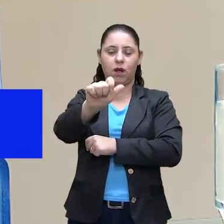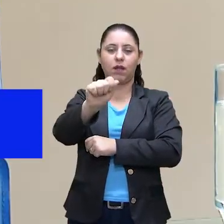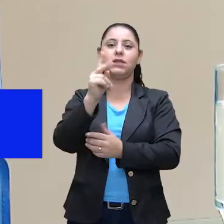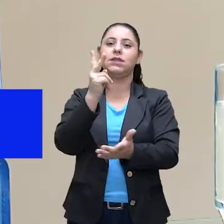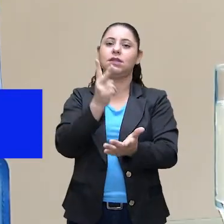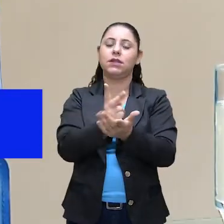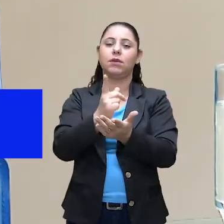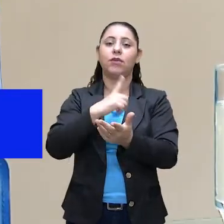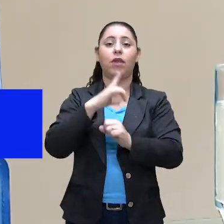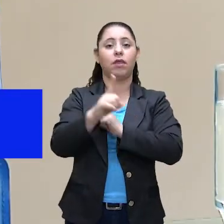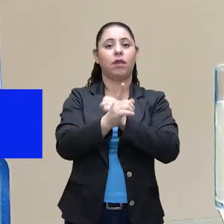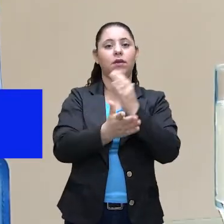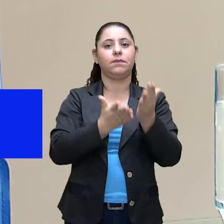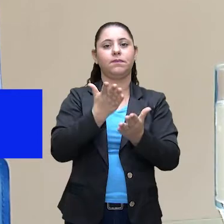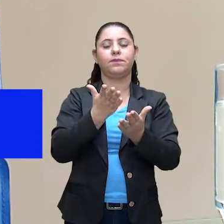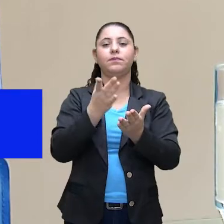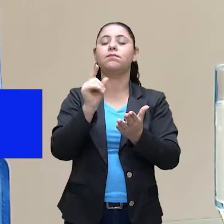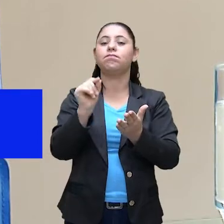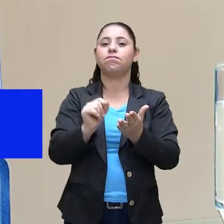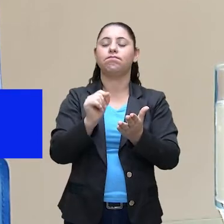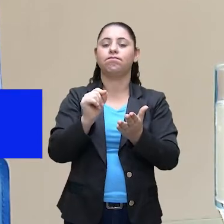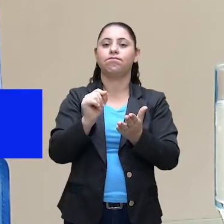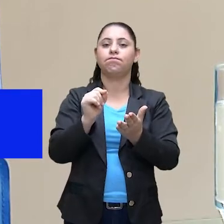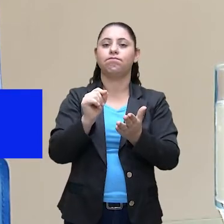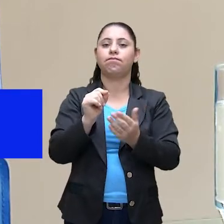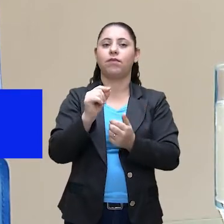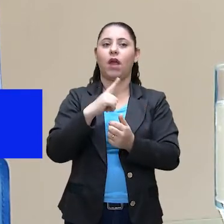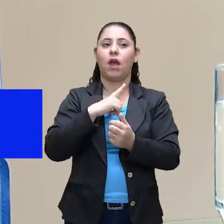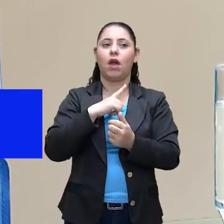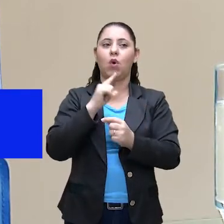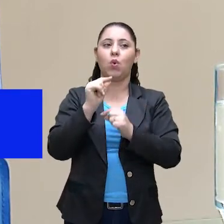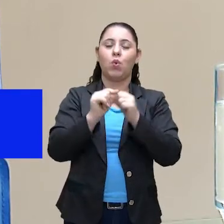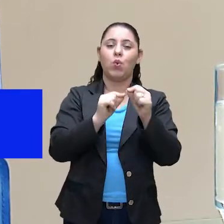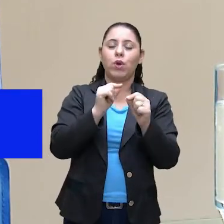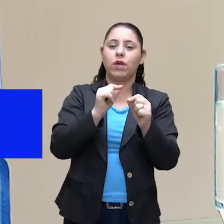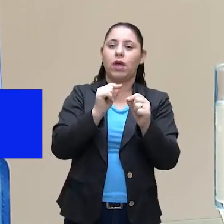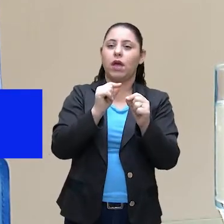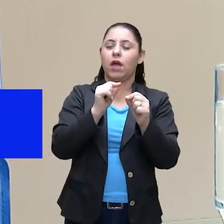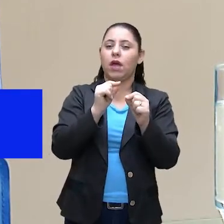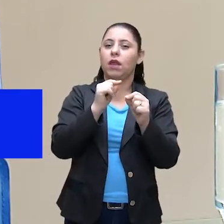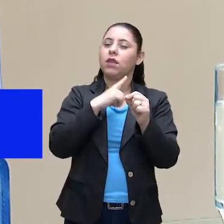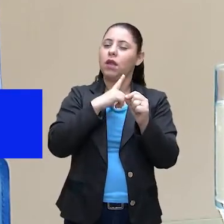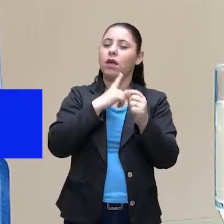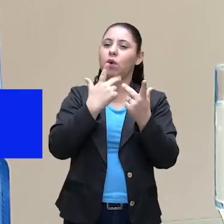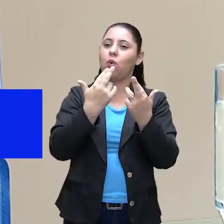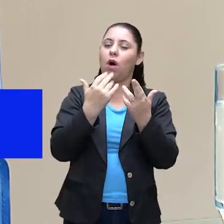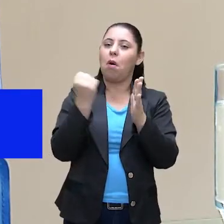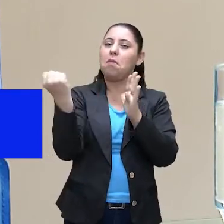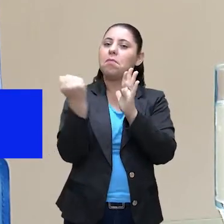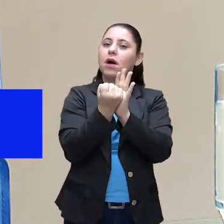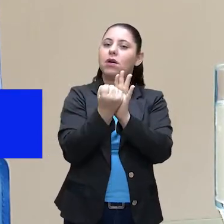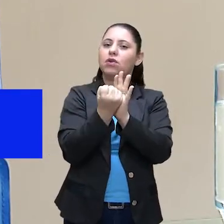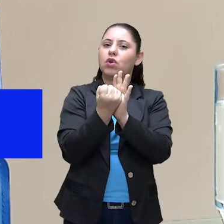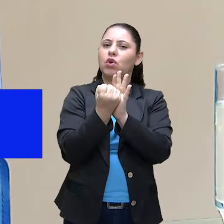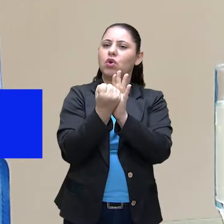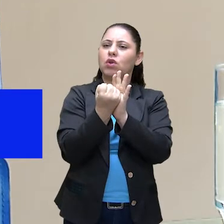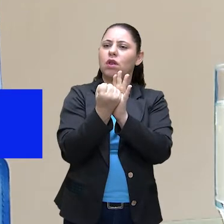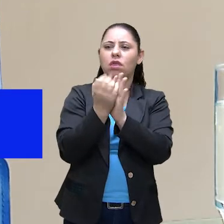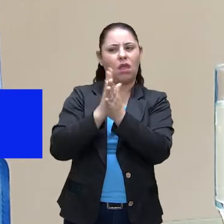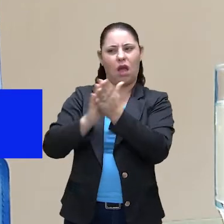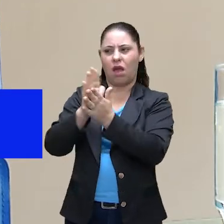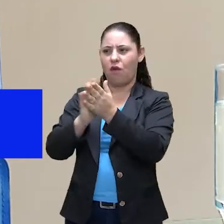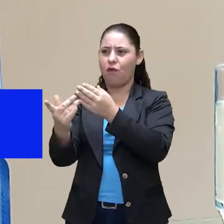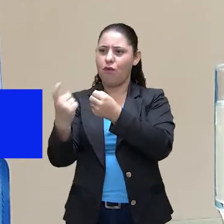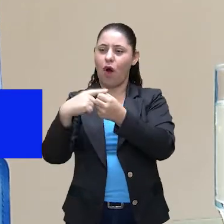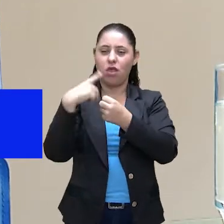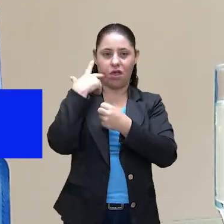Sempre vai haver na terapeuta um quadro residual. Nada volta a ser